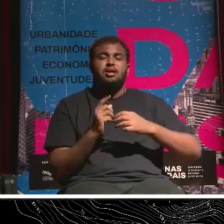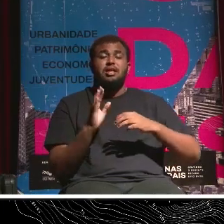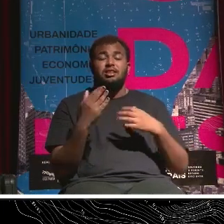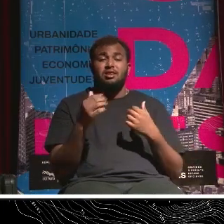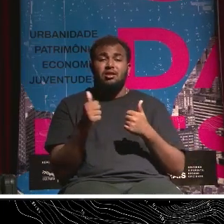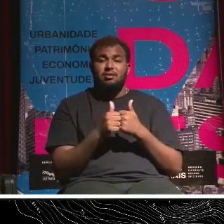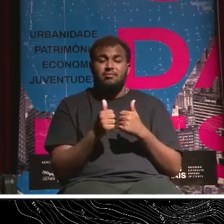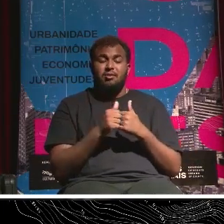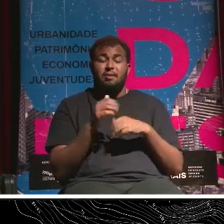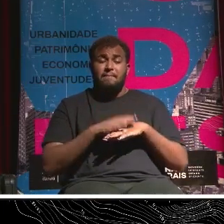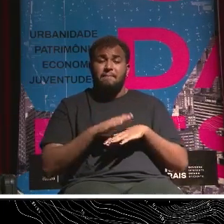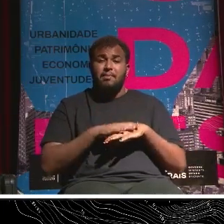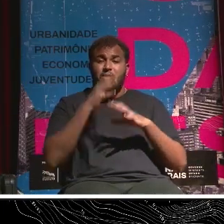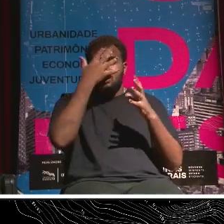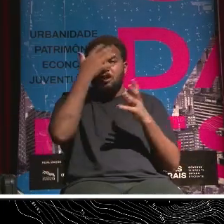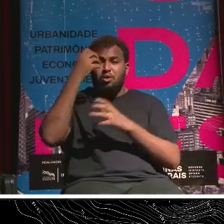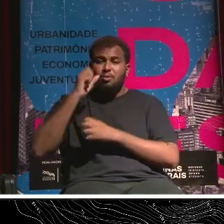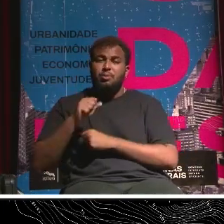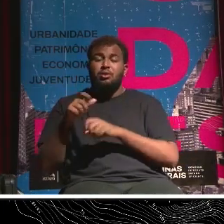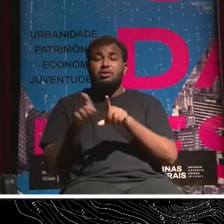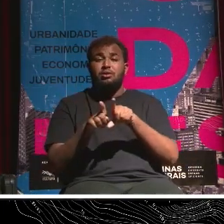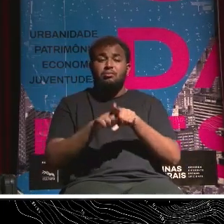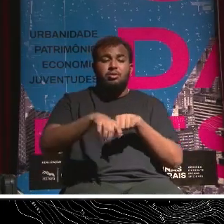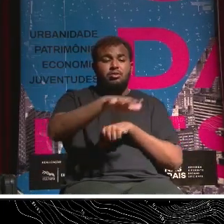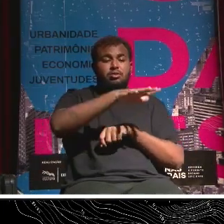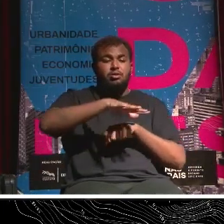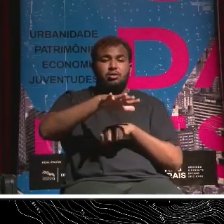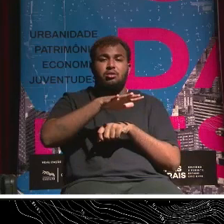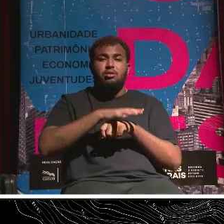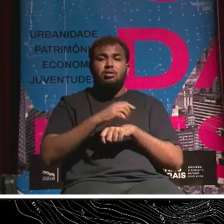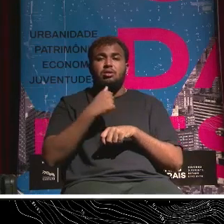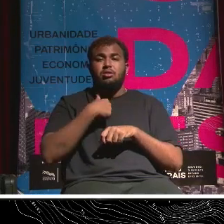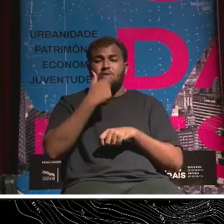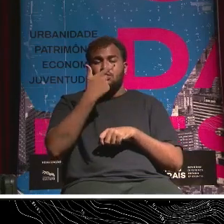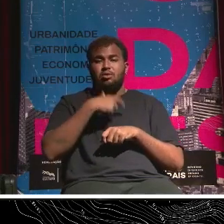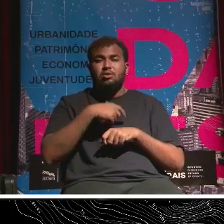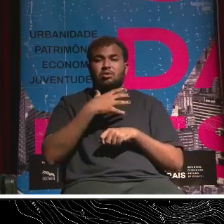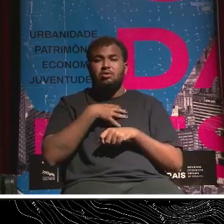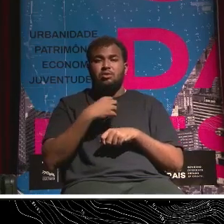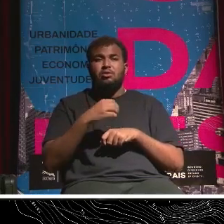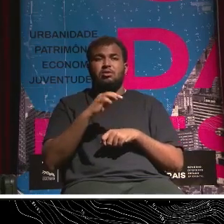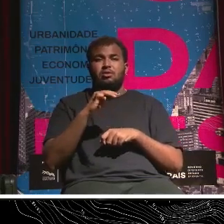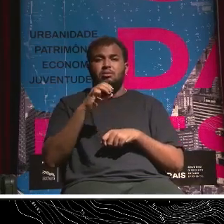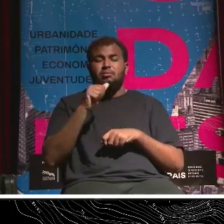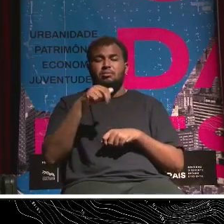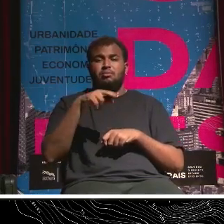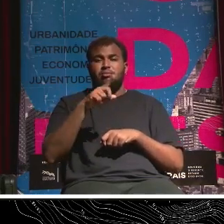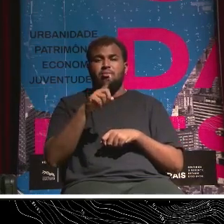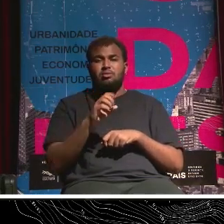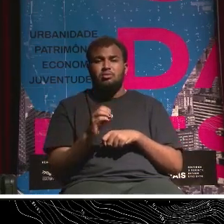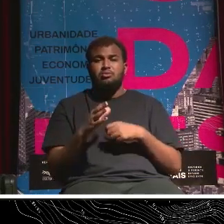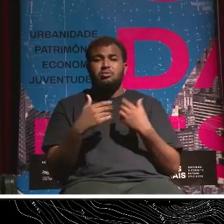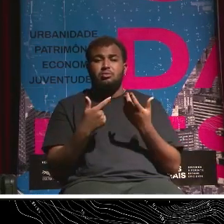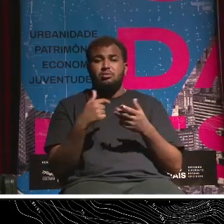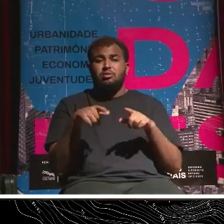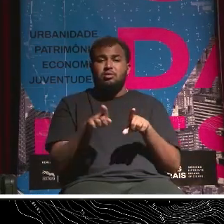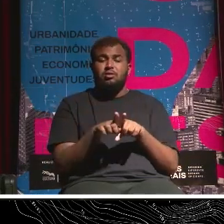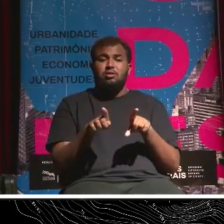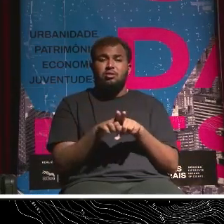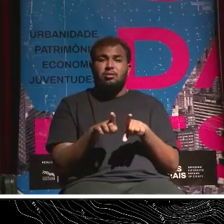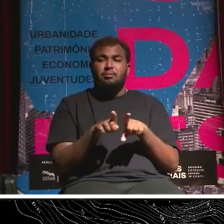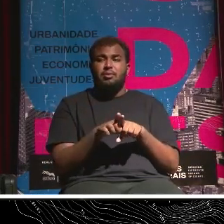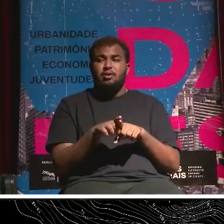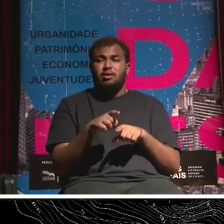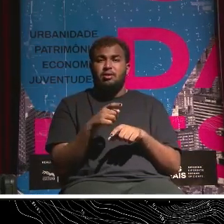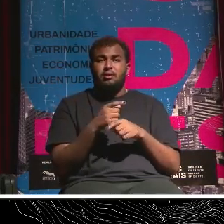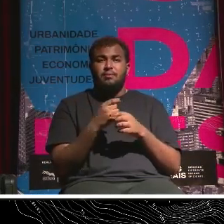das comunidades quilombolas, de terreiro, sou filha de Mãos, Caiango, de Mameto Muiandê. Também eu acho que